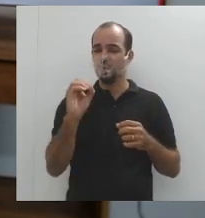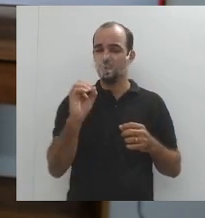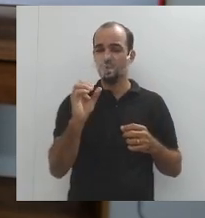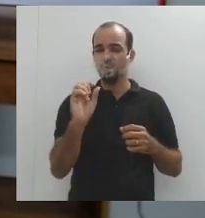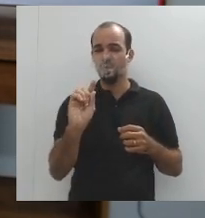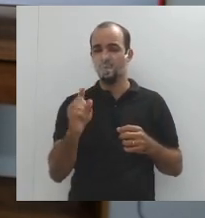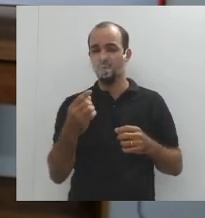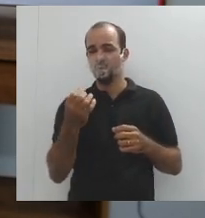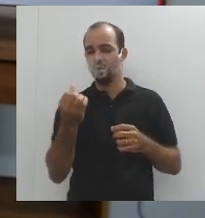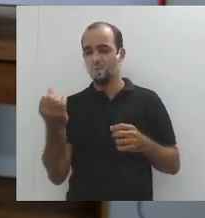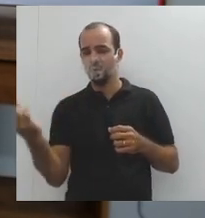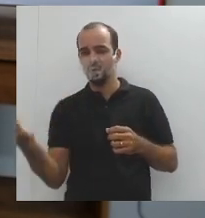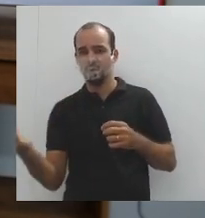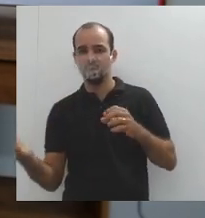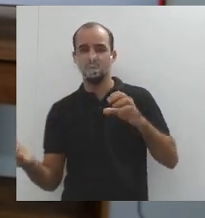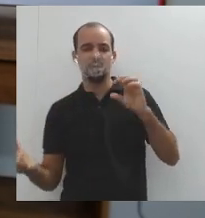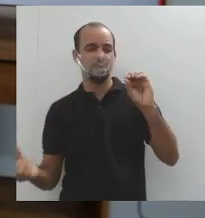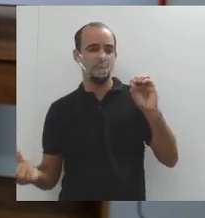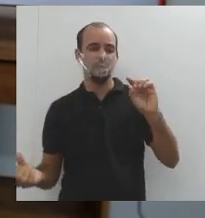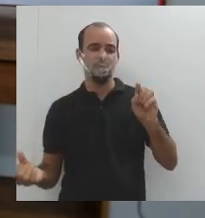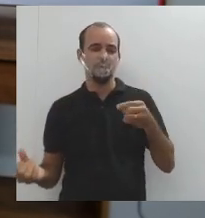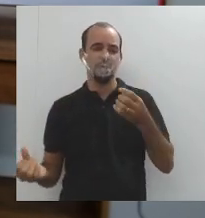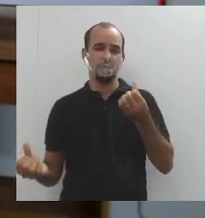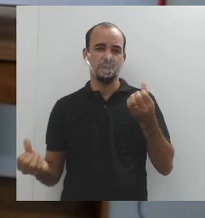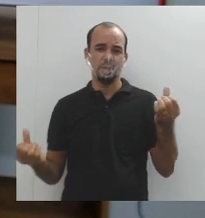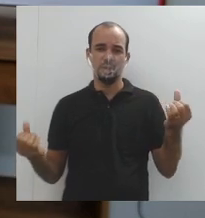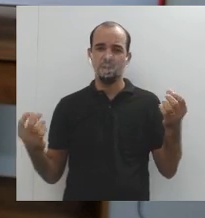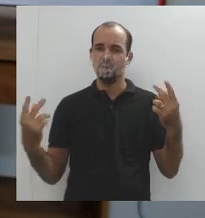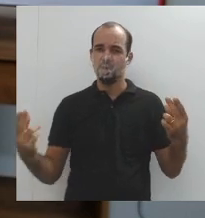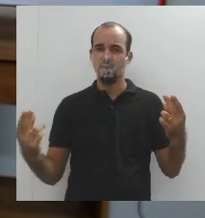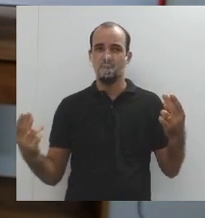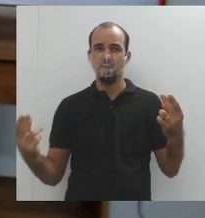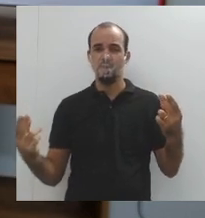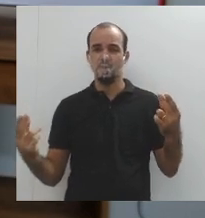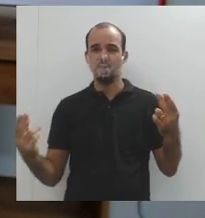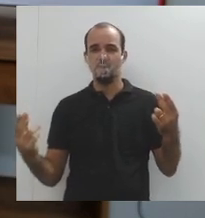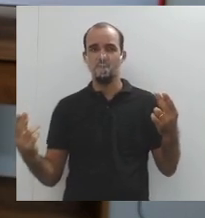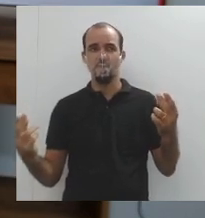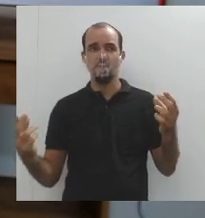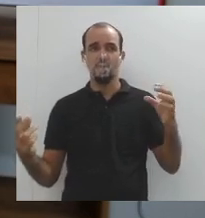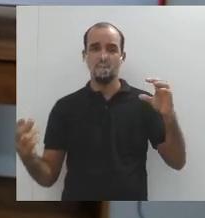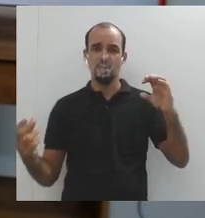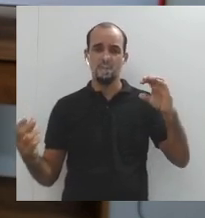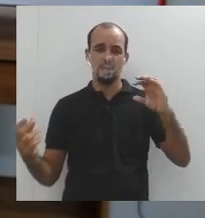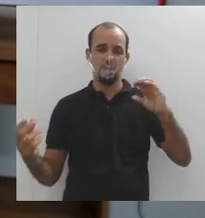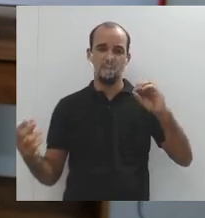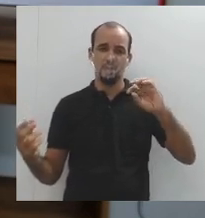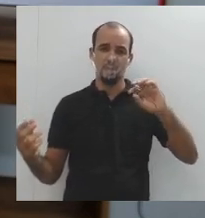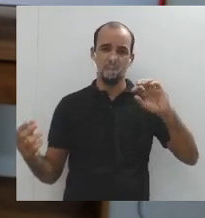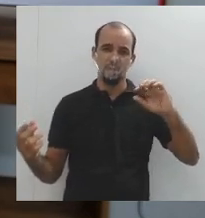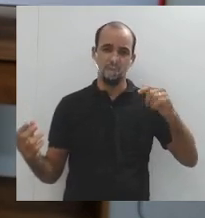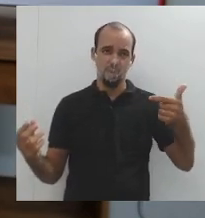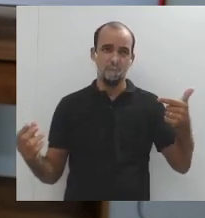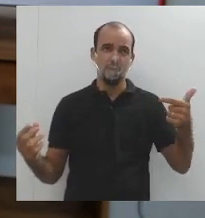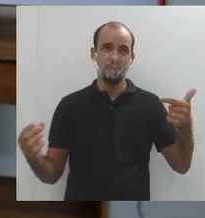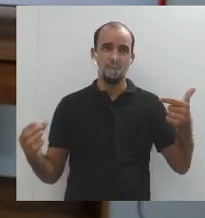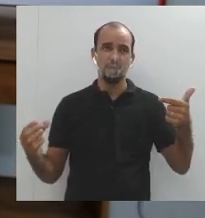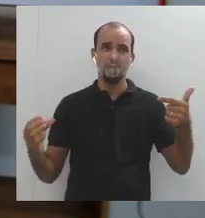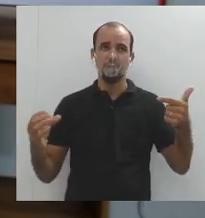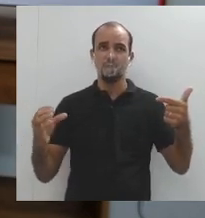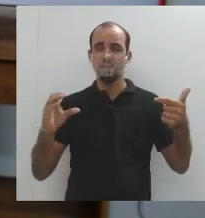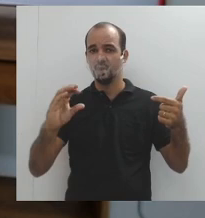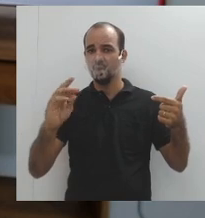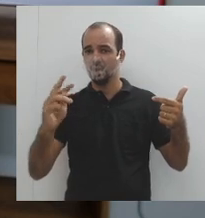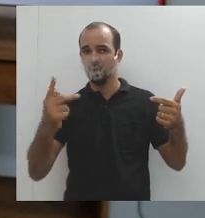0,666, aqui eu tenho 0,666. Ou seja, se isso aqui equivale a 1